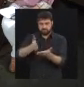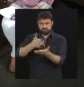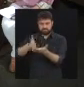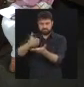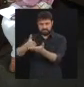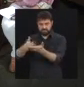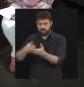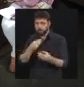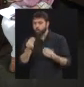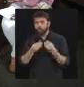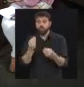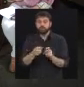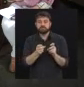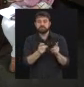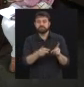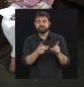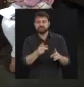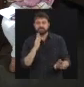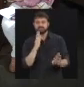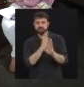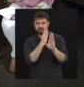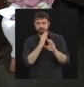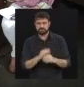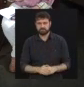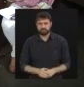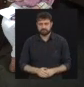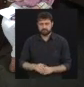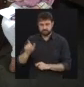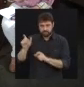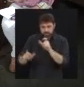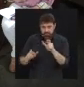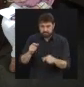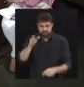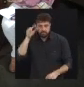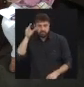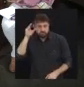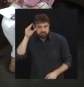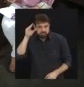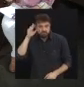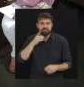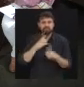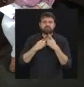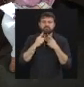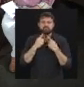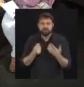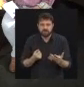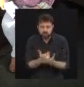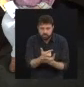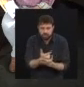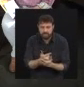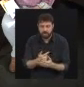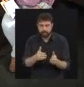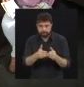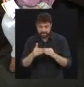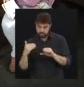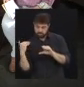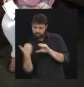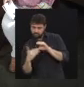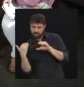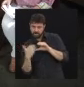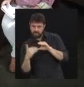livro, a gente encontra o livro para vender? As pessoas que tiverem interesse podem talvez me mandar por